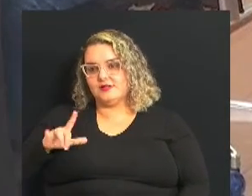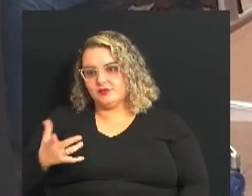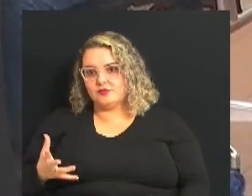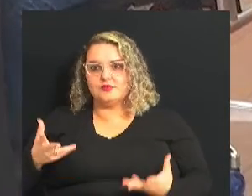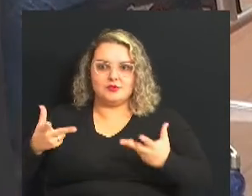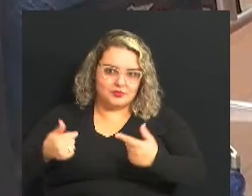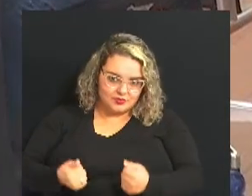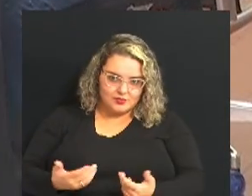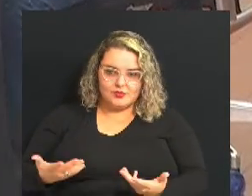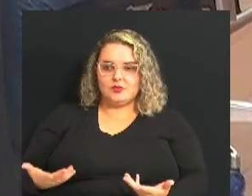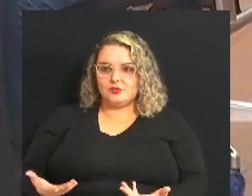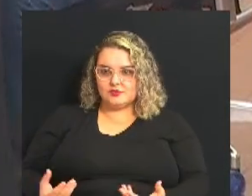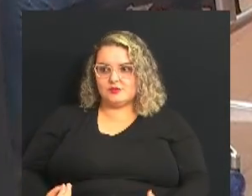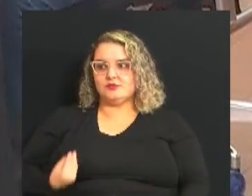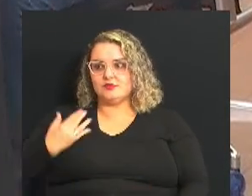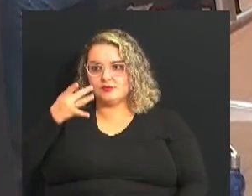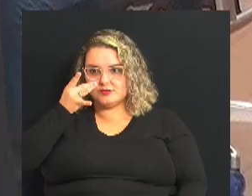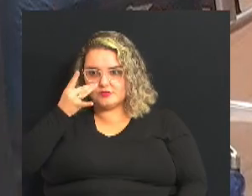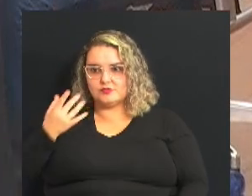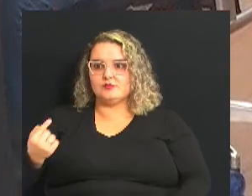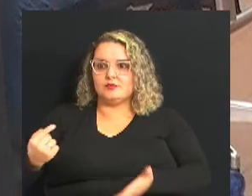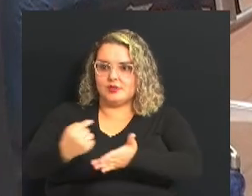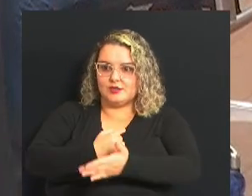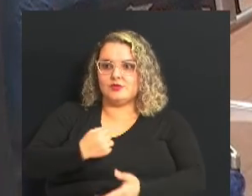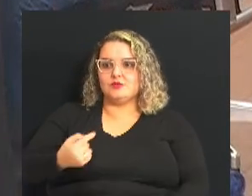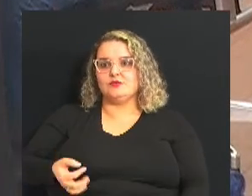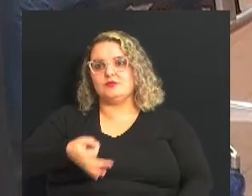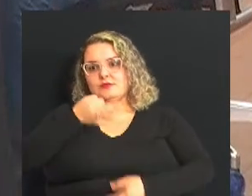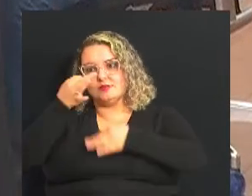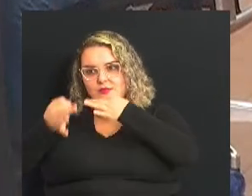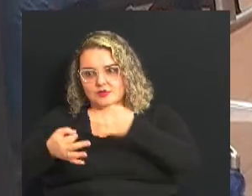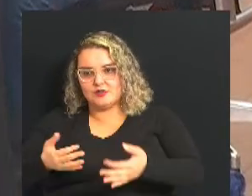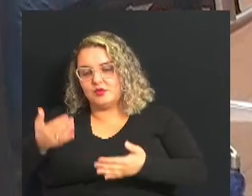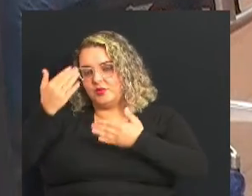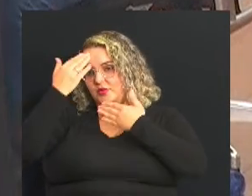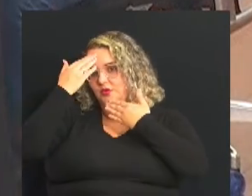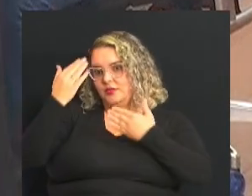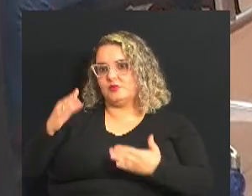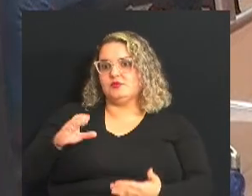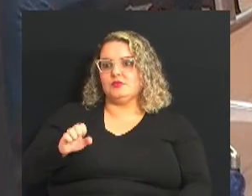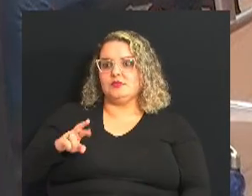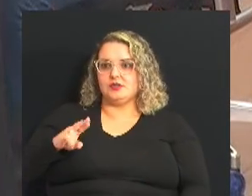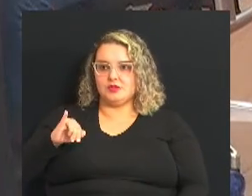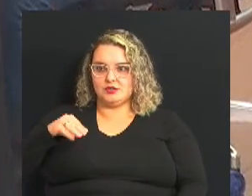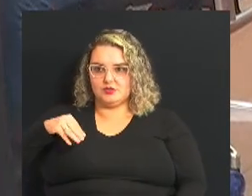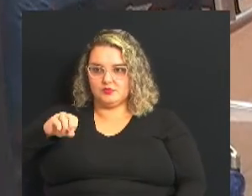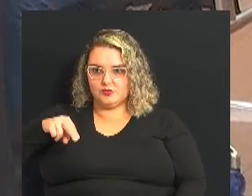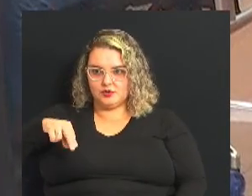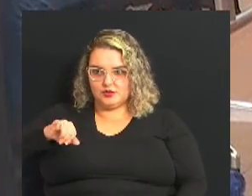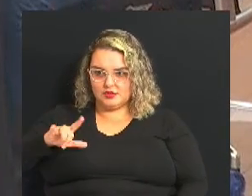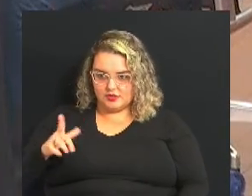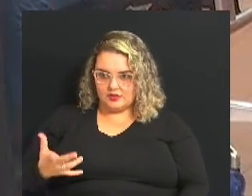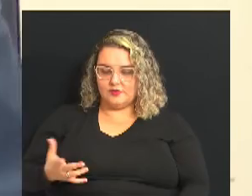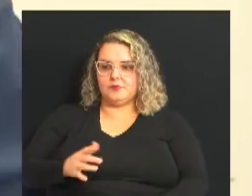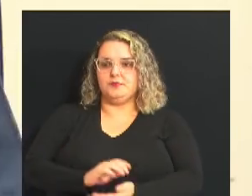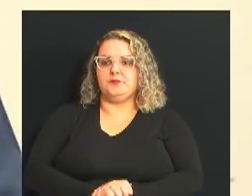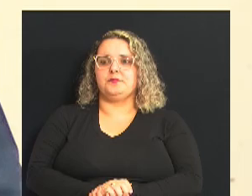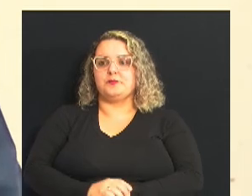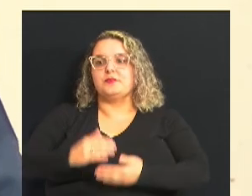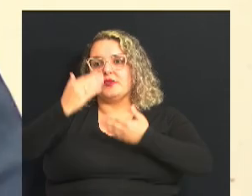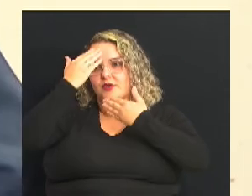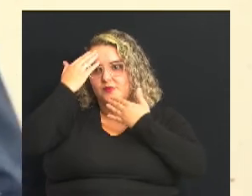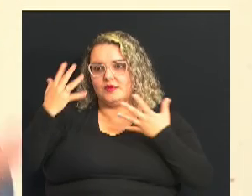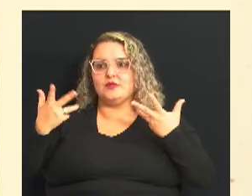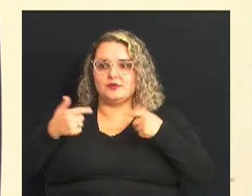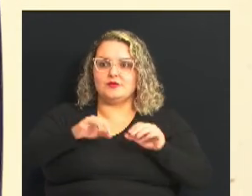prestigiaram aqui com as suas presenças, perguntas, observações. Agradeço muito o cerimonial da TV Câmara e obrigado a todos que